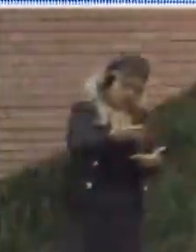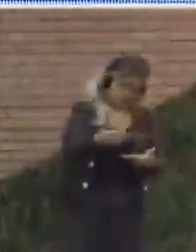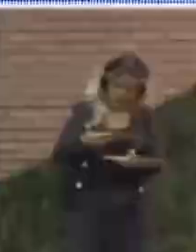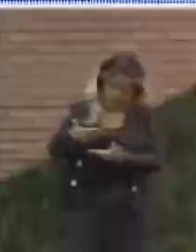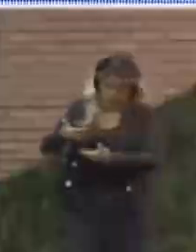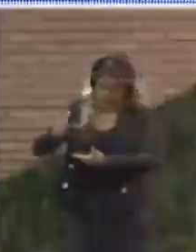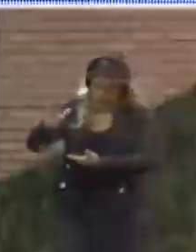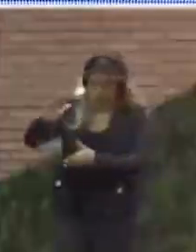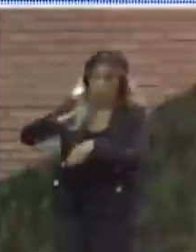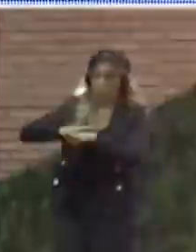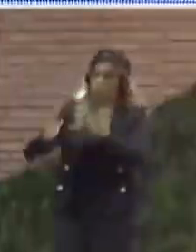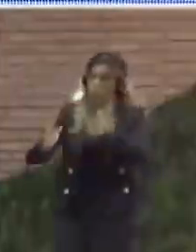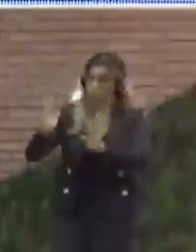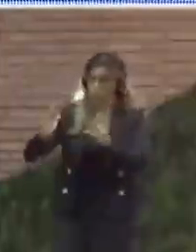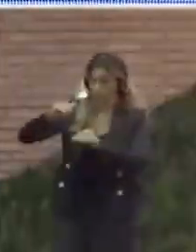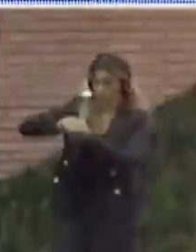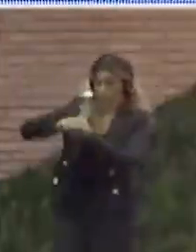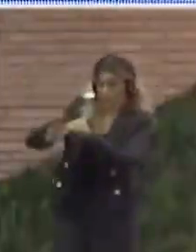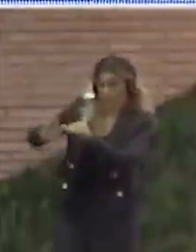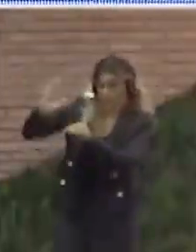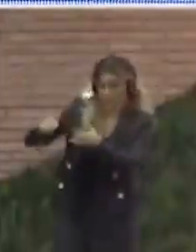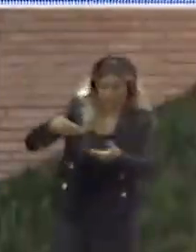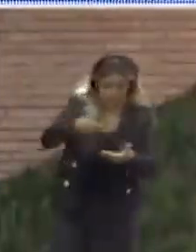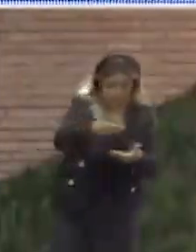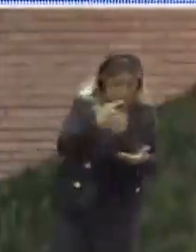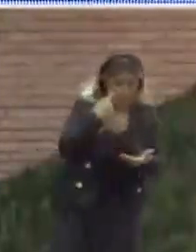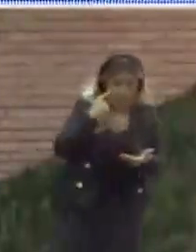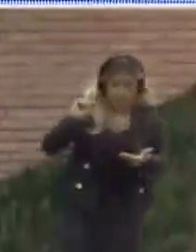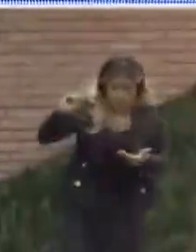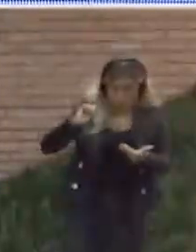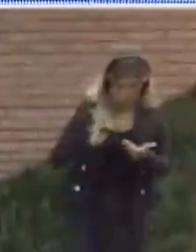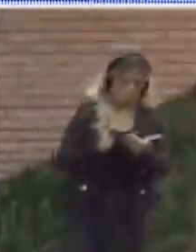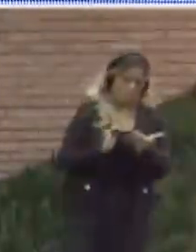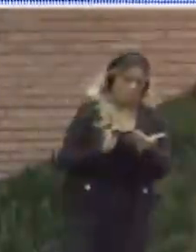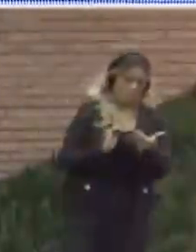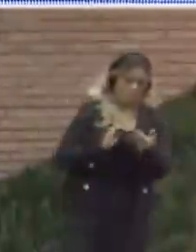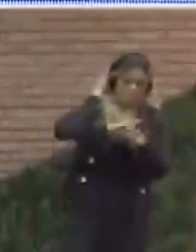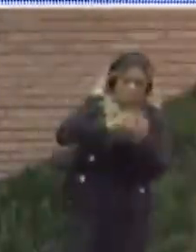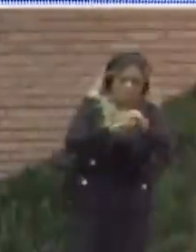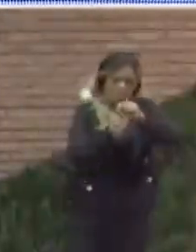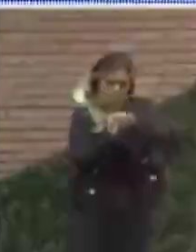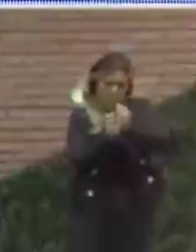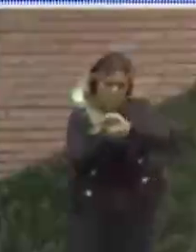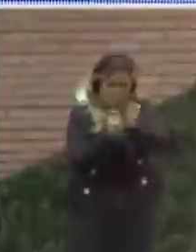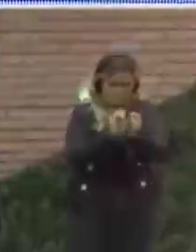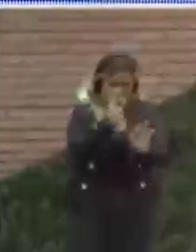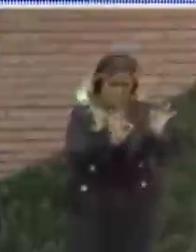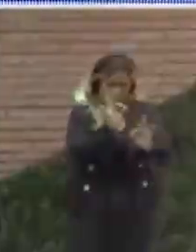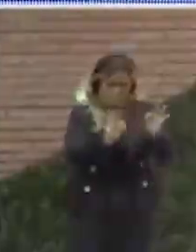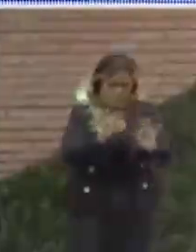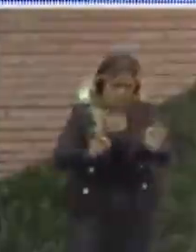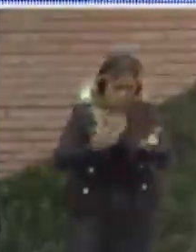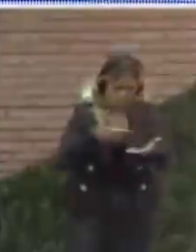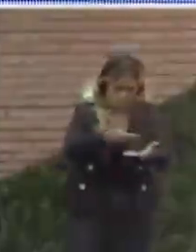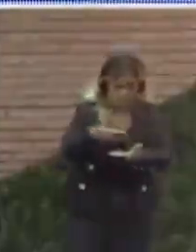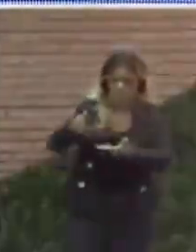durante a licitação que a gente provou para o cliente que a gente conseguia entregar aquele projeto meses antes do que ele queria.